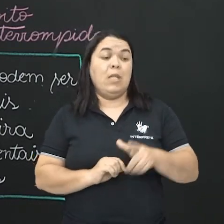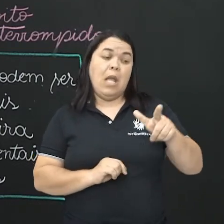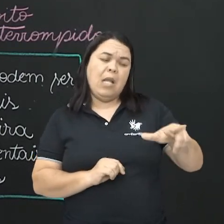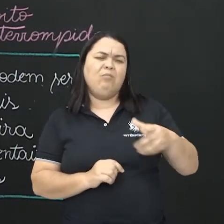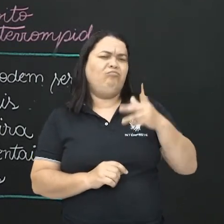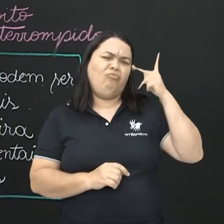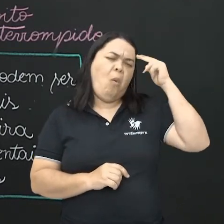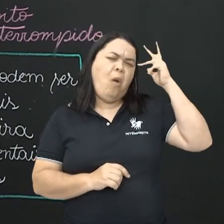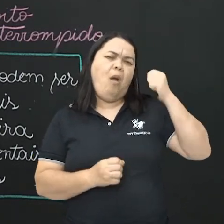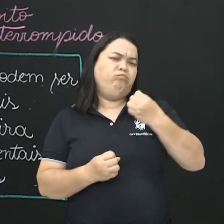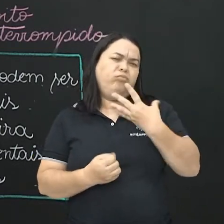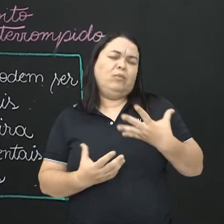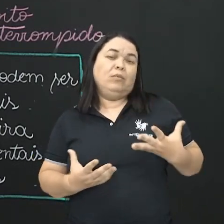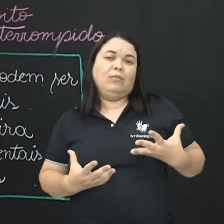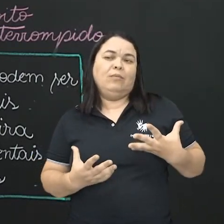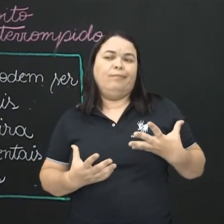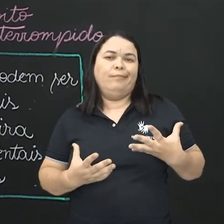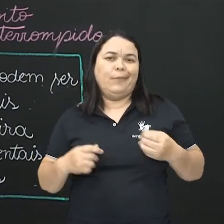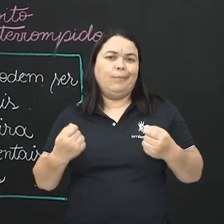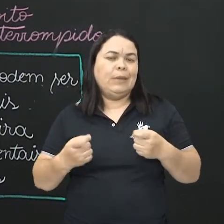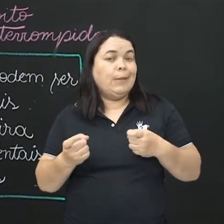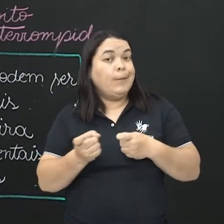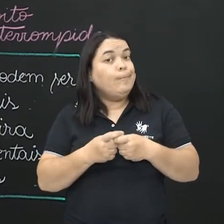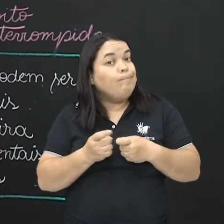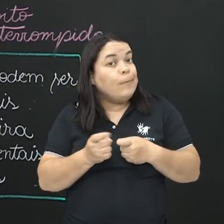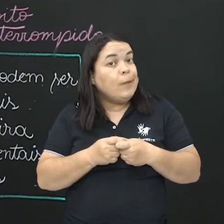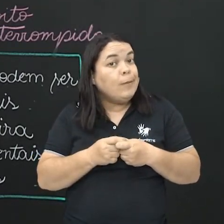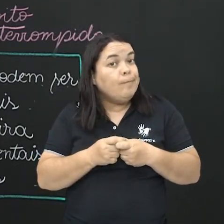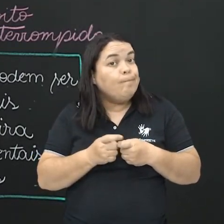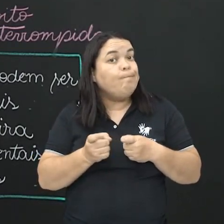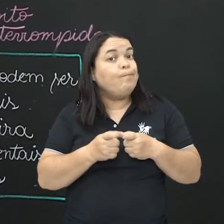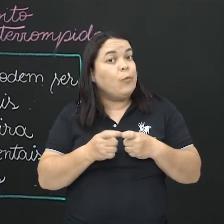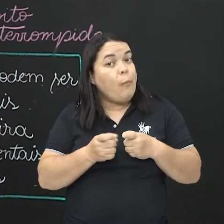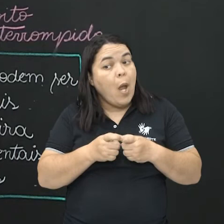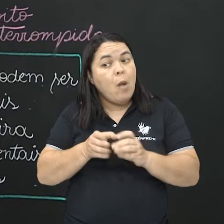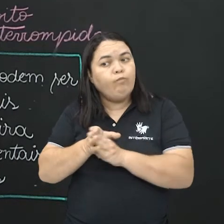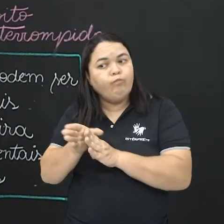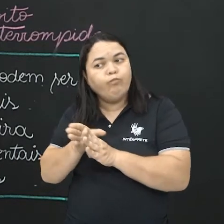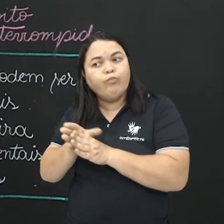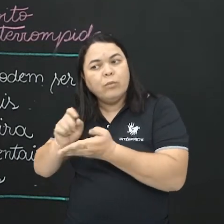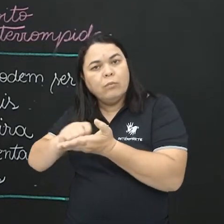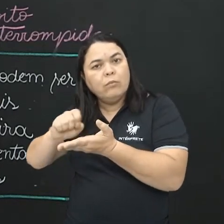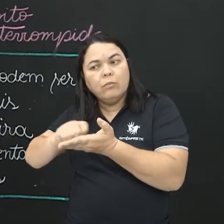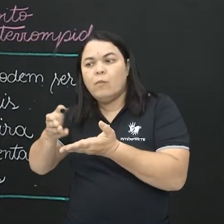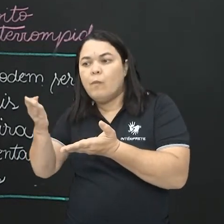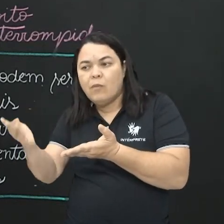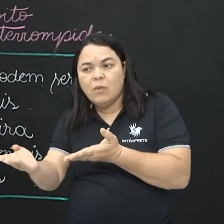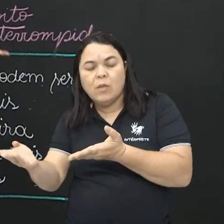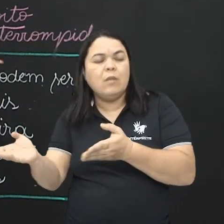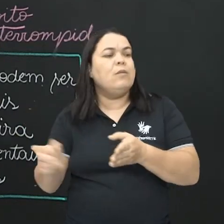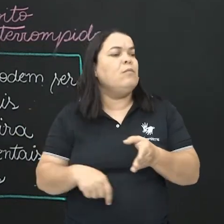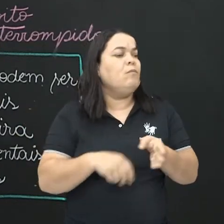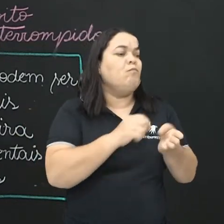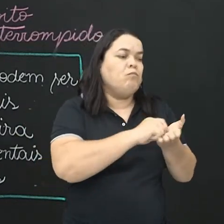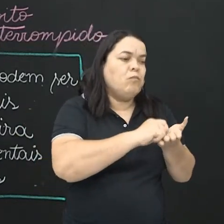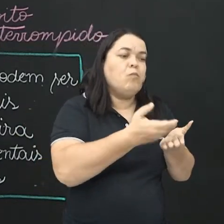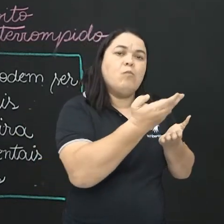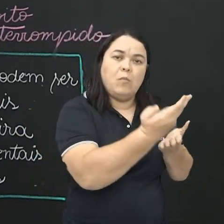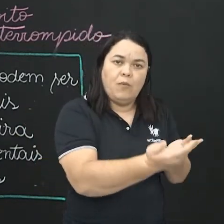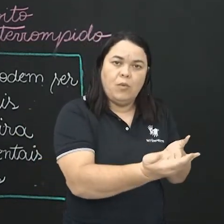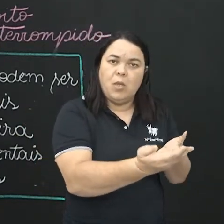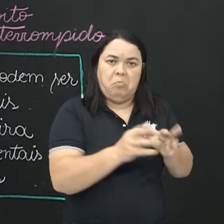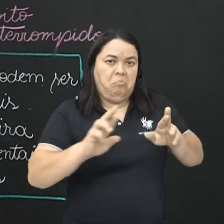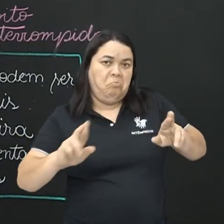outra vai ser absolutamente tranquilo. Então, é necessário uma orientação médica justamente para saber o que fazer aí